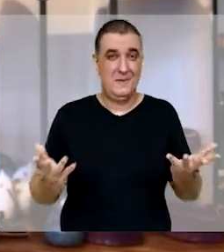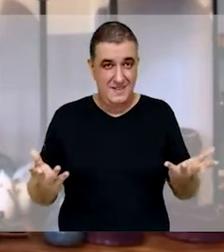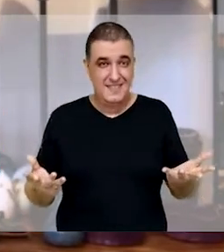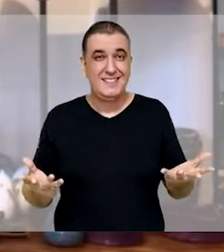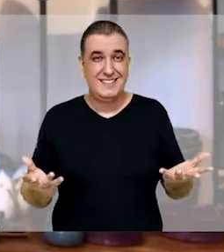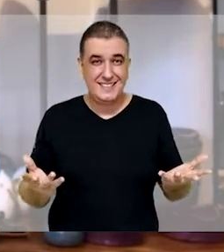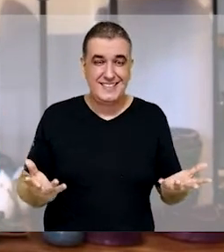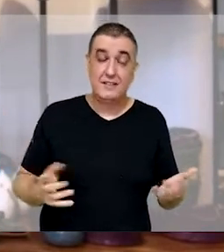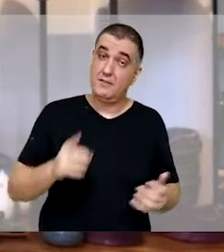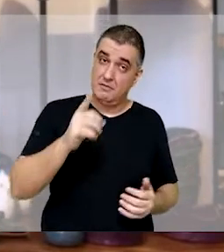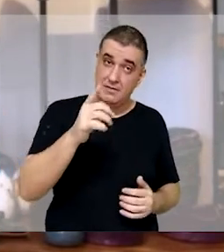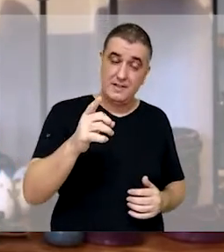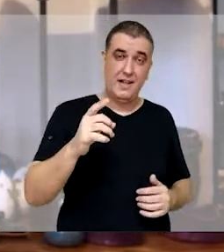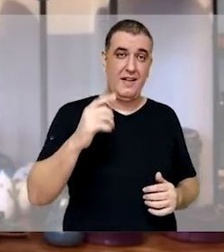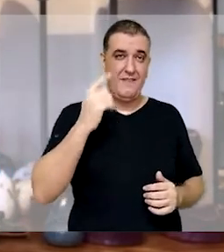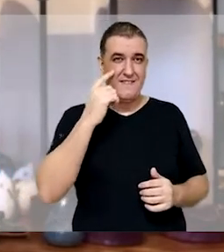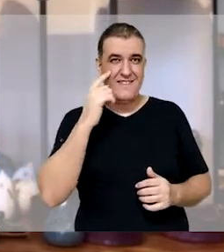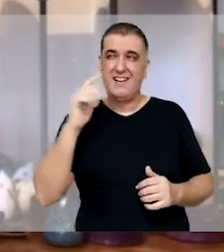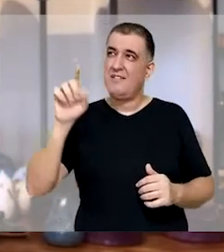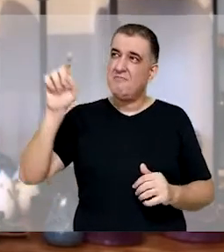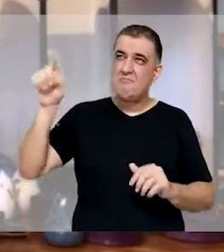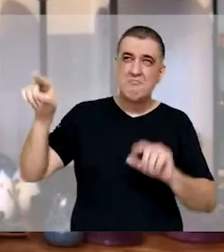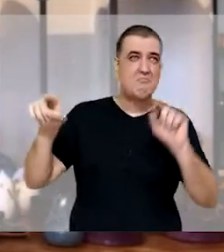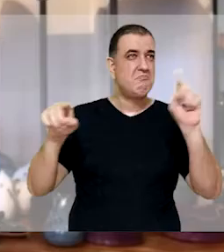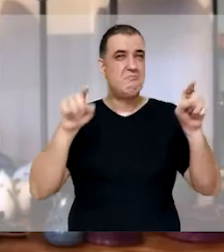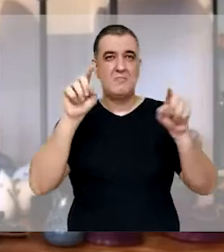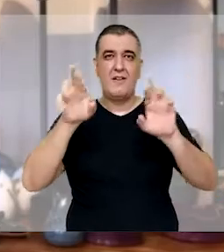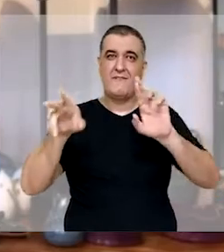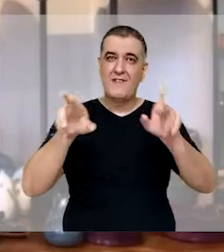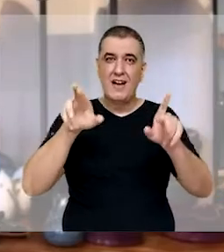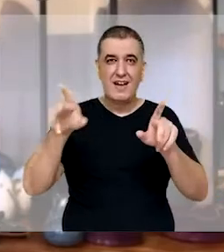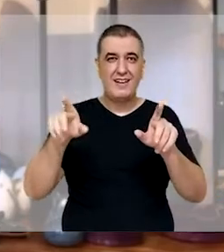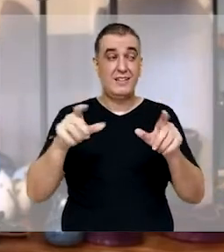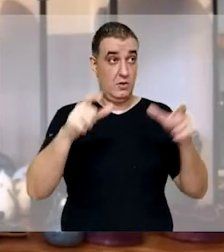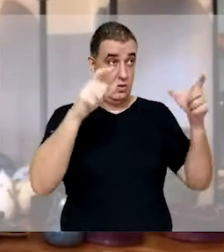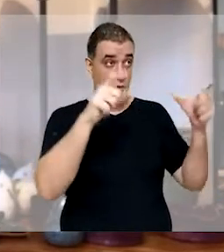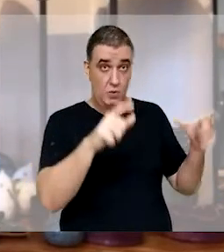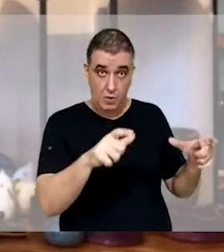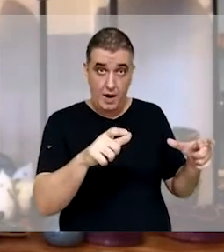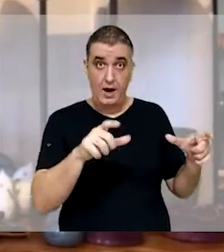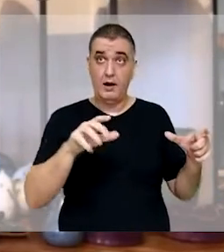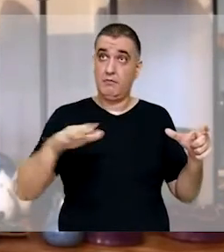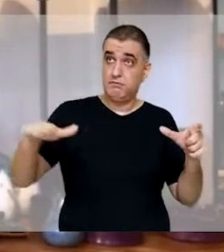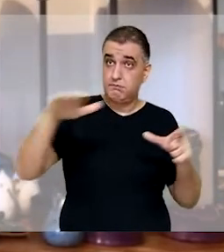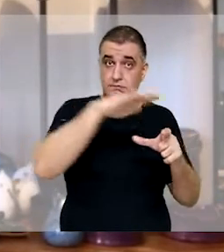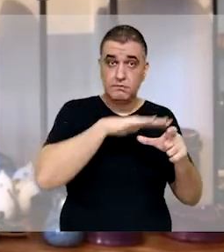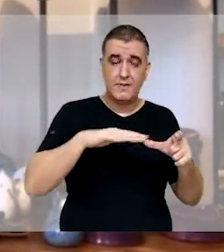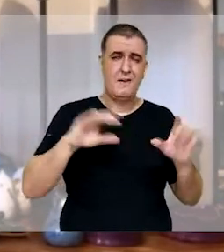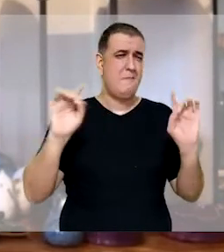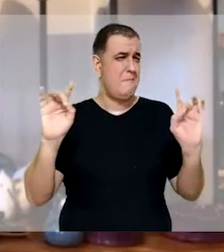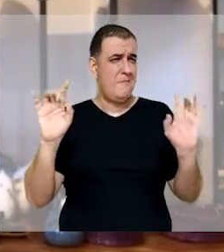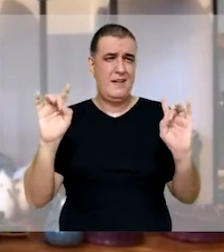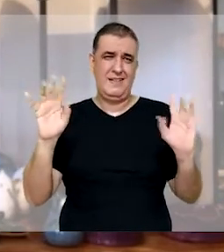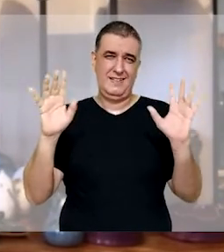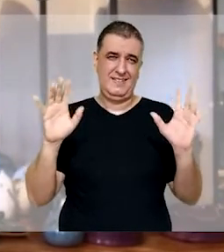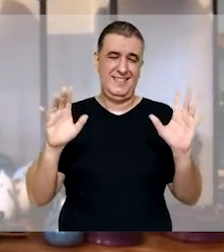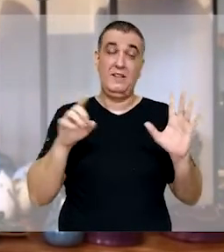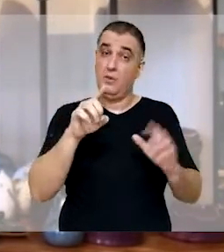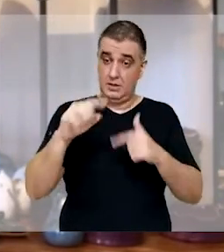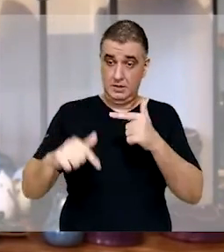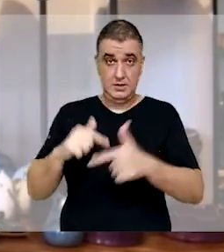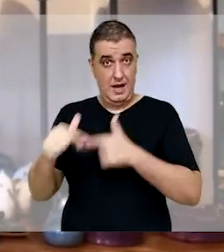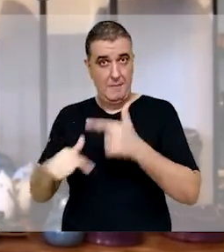o sem pausas, vírgula em descanso, que era uma das minhas primeiras peças. Então, assim, o espaço do ateliê, ele